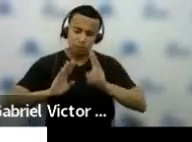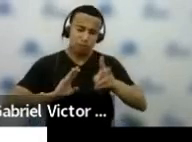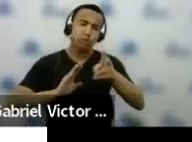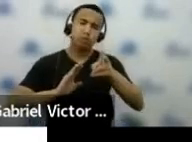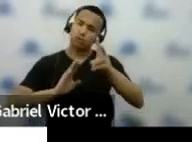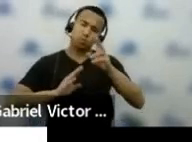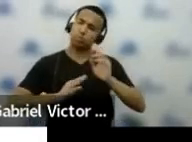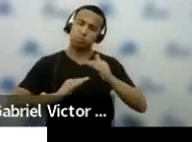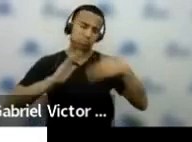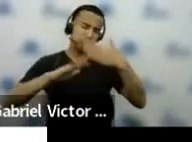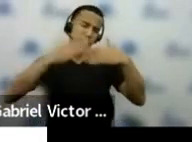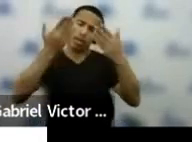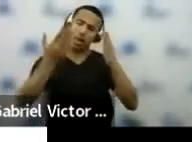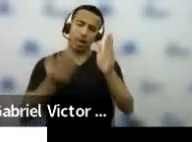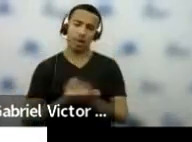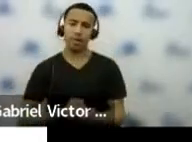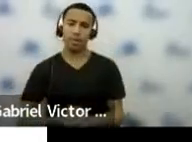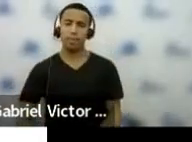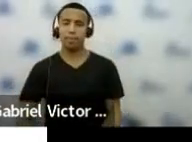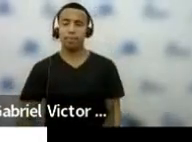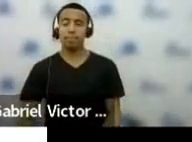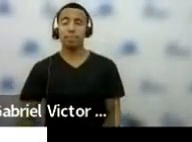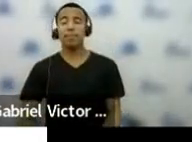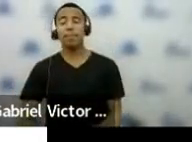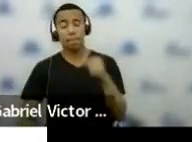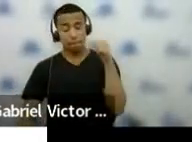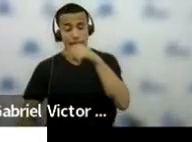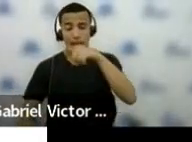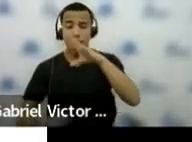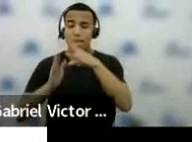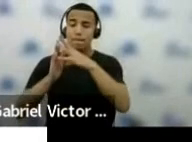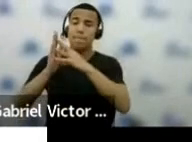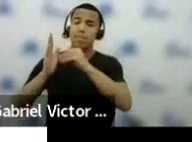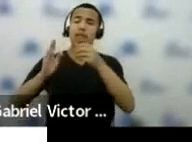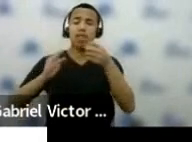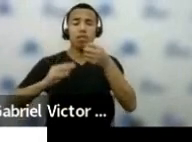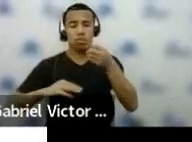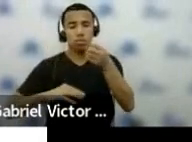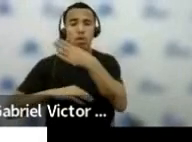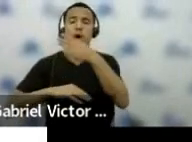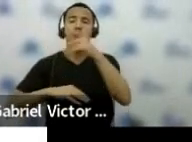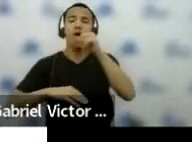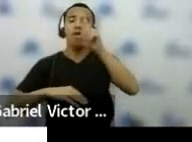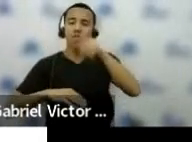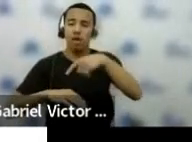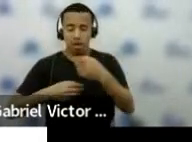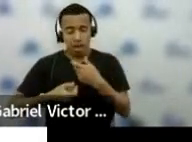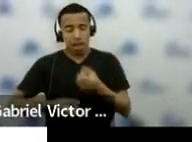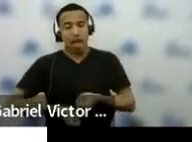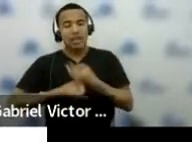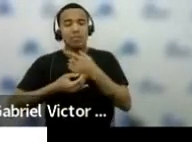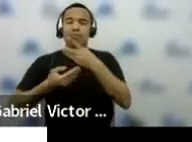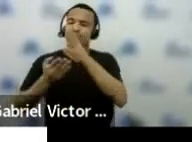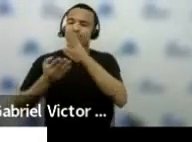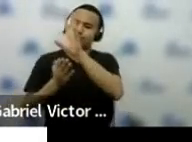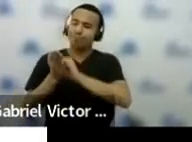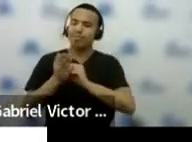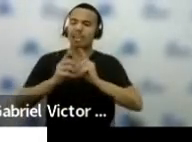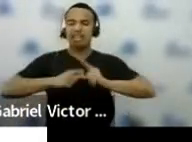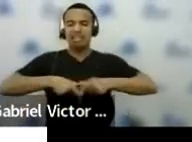jogo. Então, esse é um modelo altamente inovador, que, como eu disse, foi inspirado em Israel, também na experiência